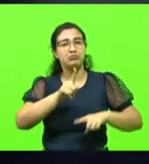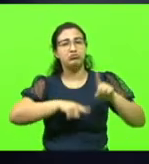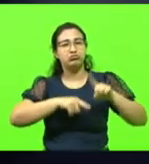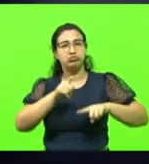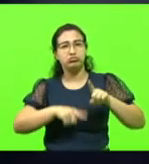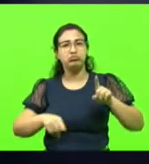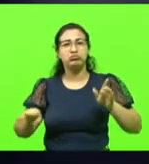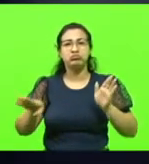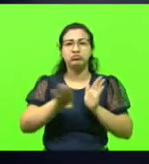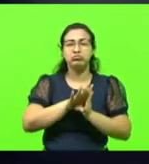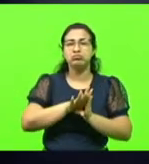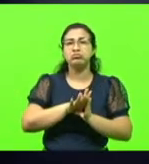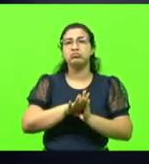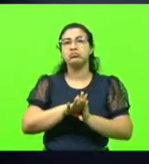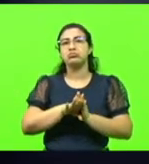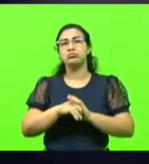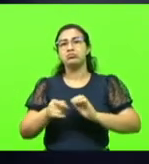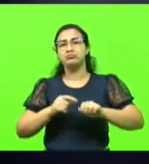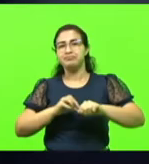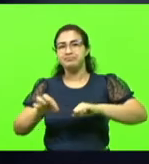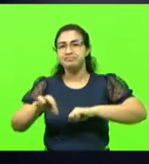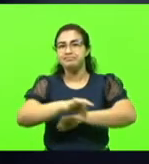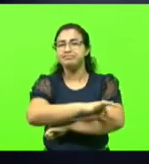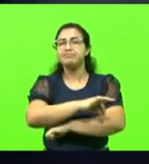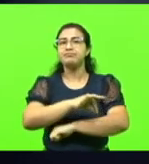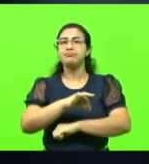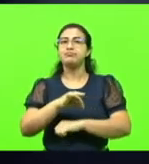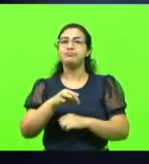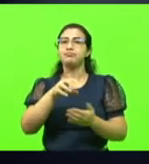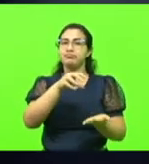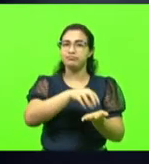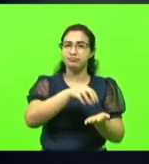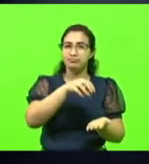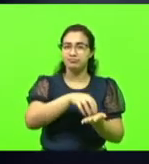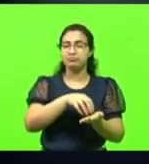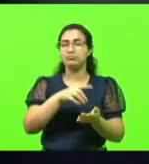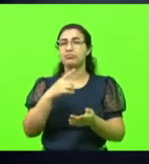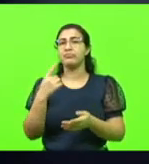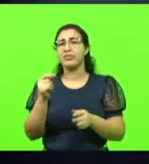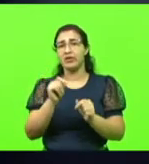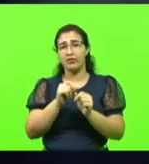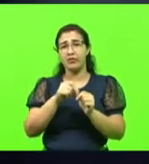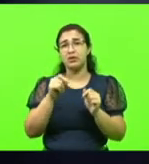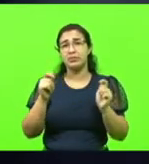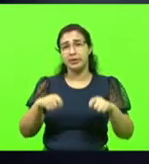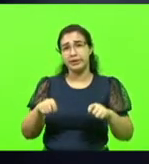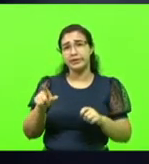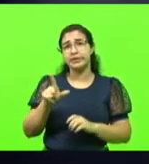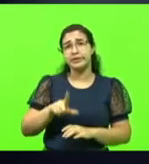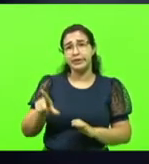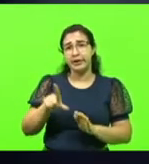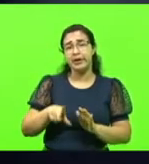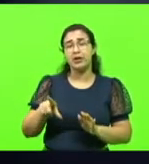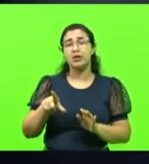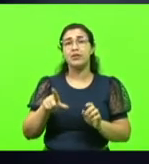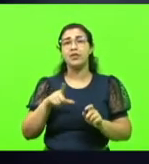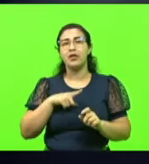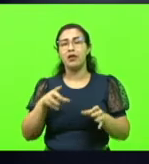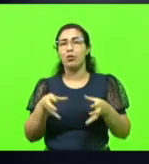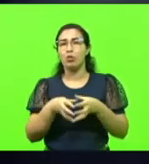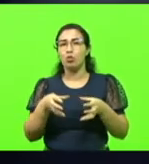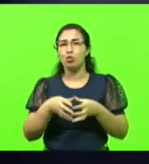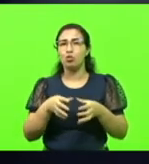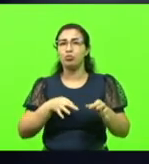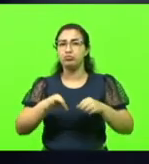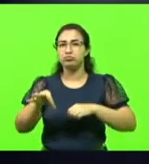alguns engenheiros para a sede, e a gente precisa dessa logística. Eu tenho uma equipe de engenheiros, e isso me agonia